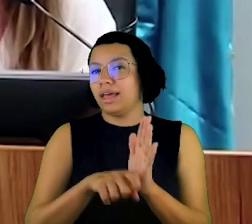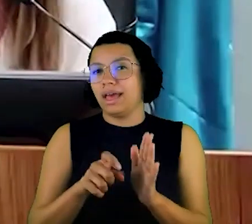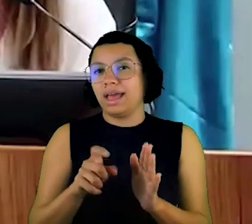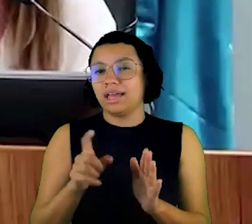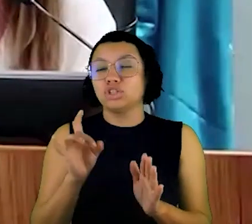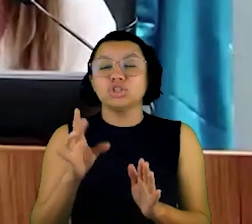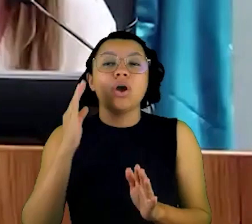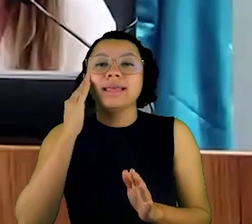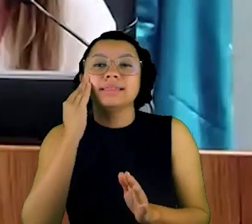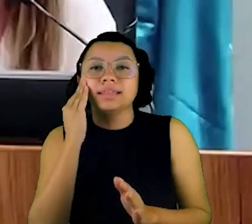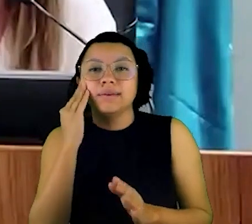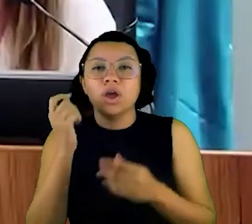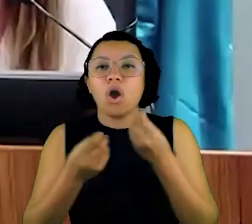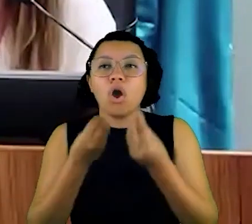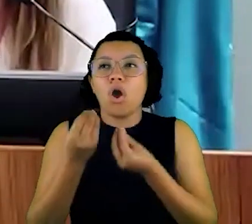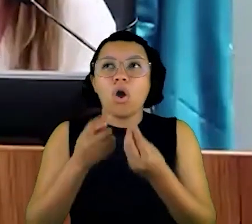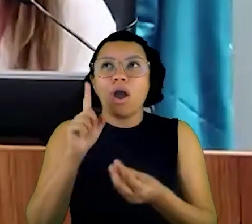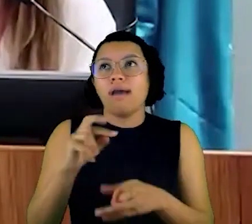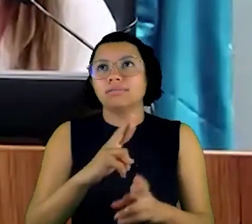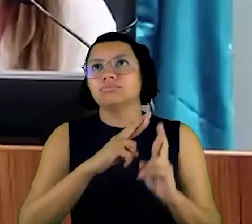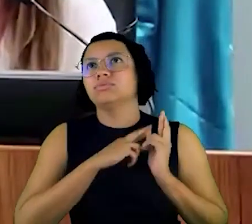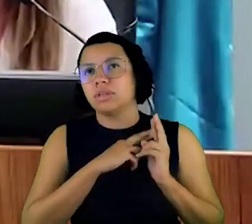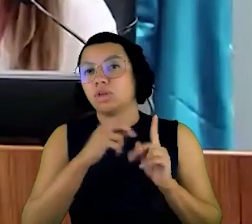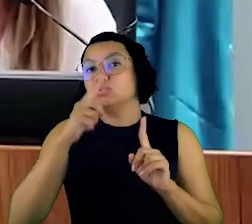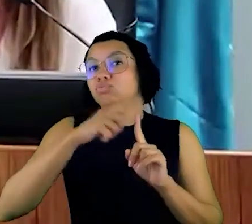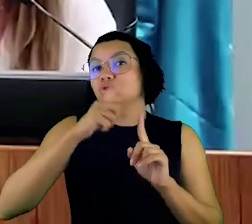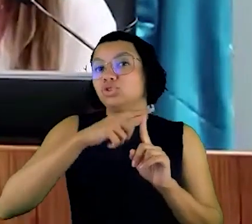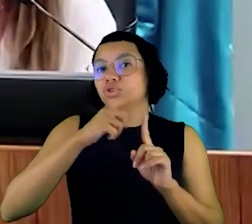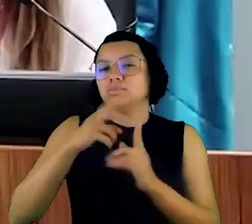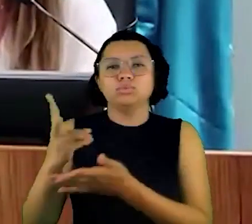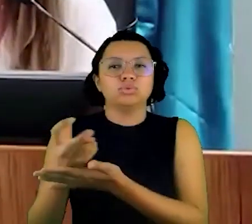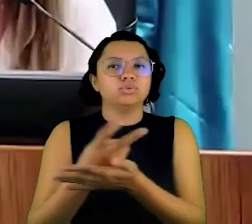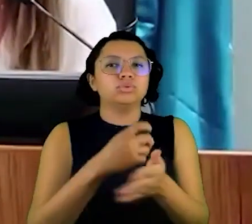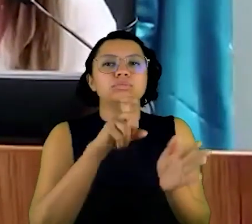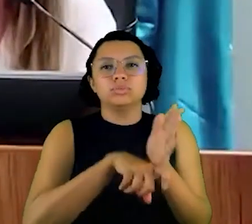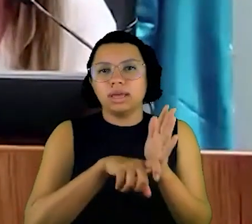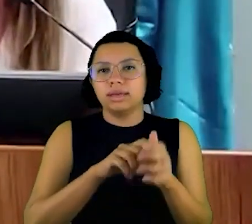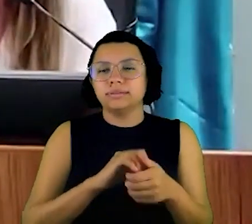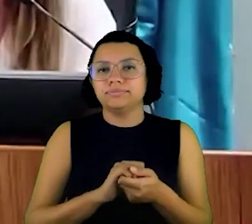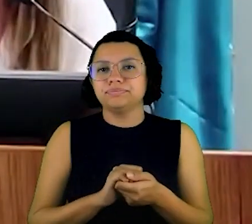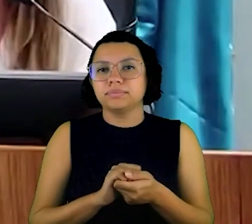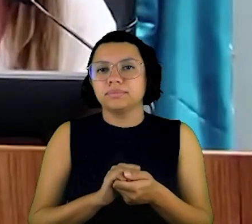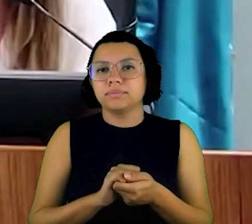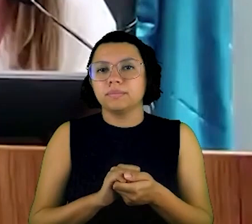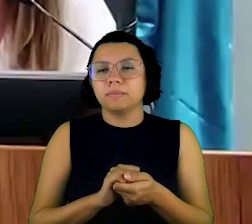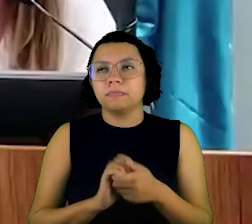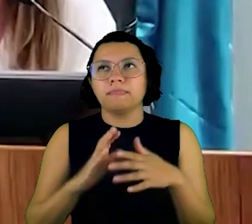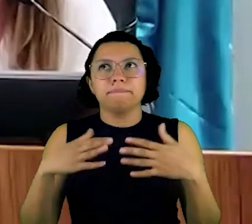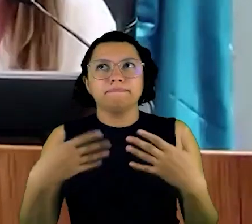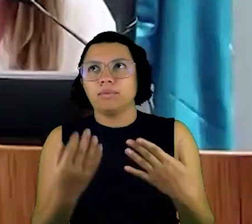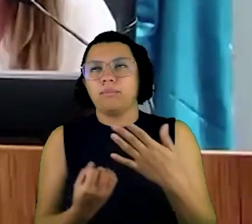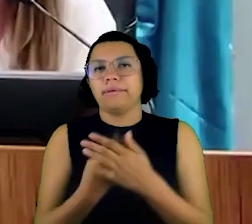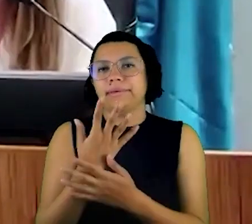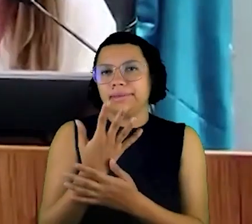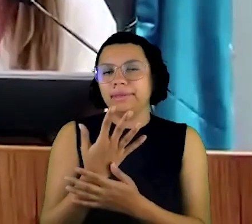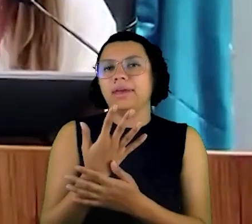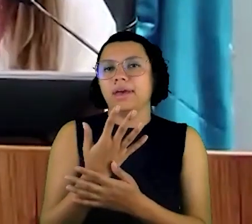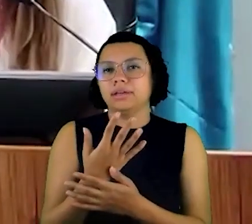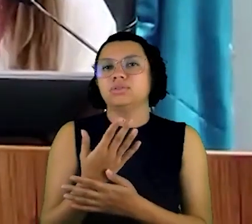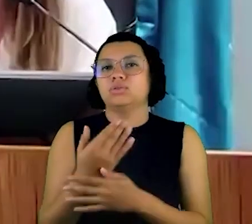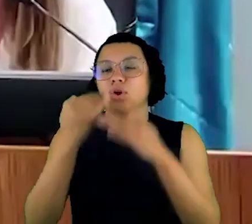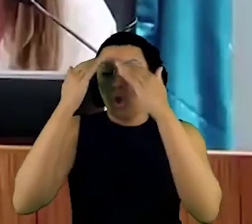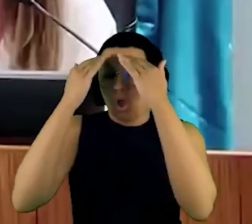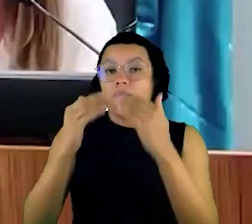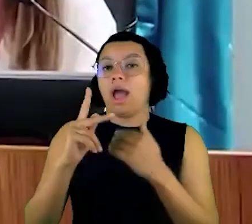seria compreendida como responsabilidade do tipo tributária, portanto, gerando